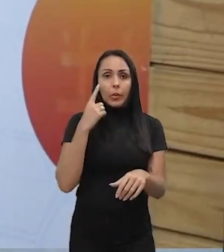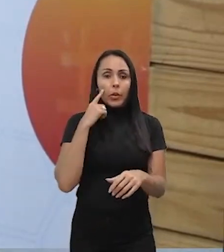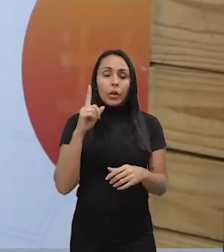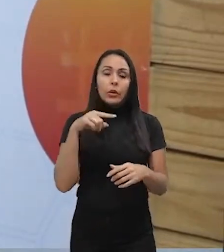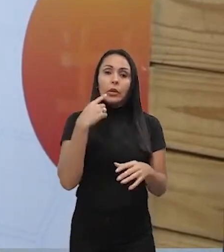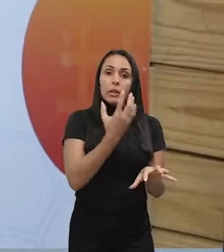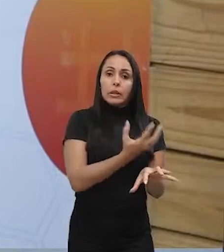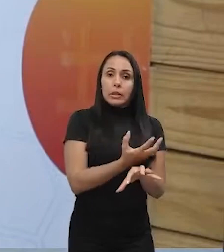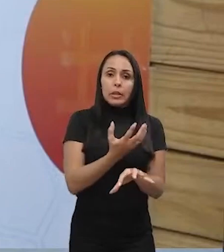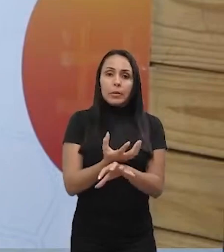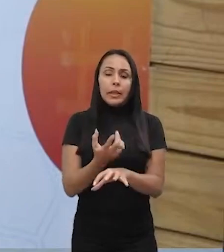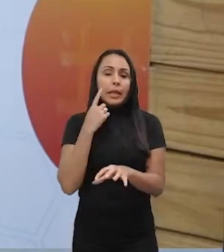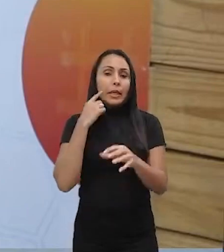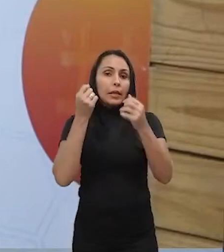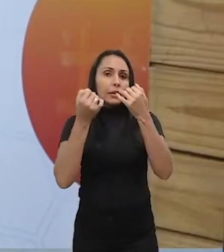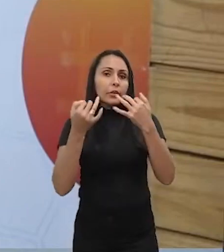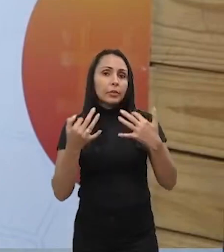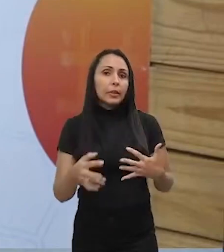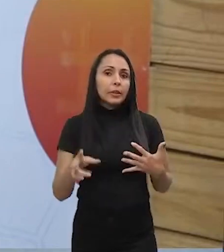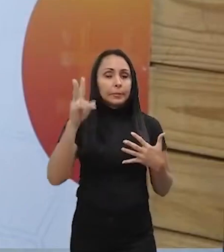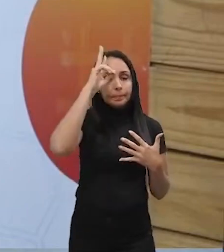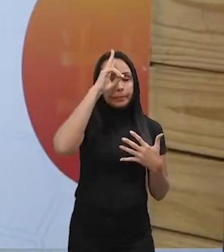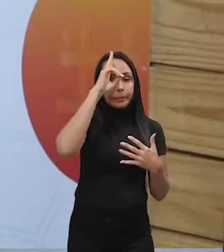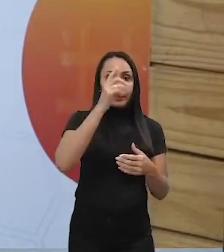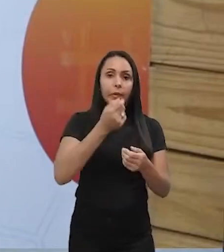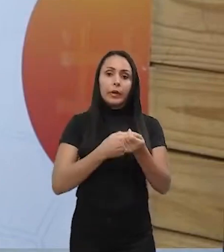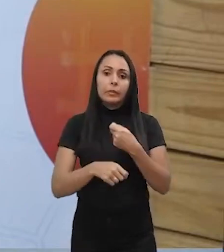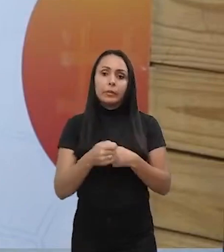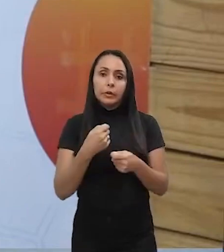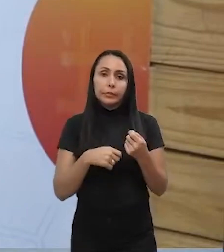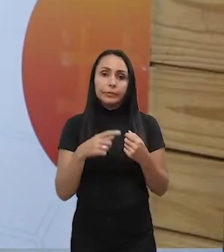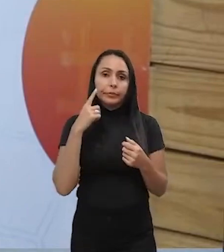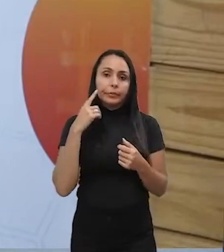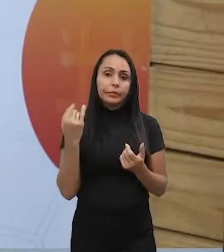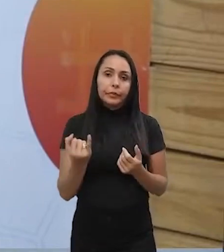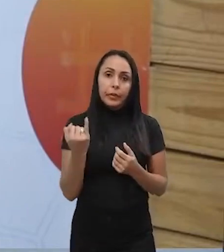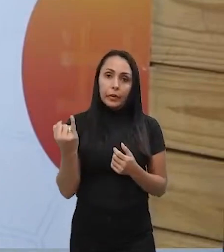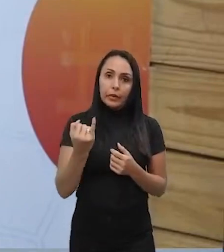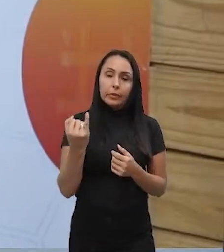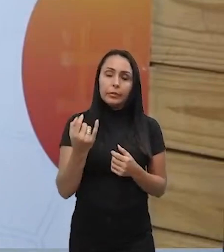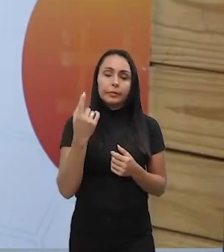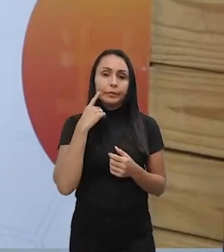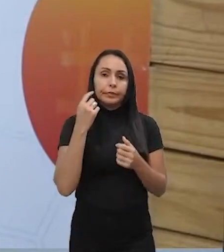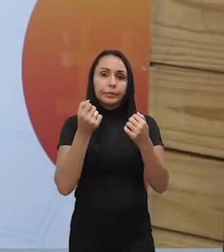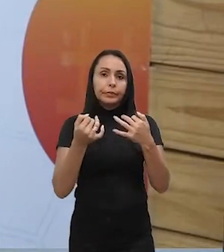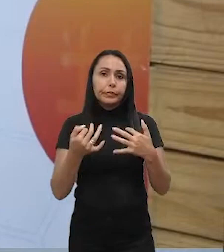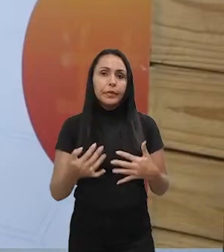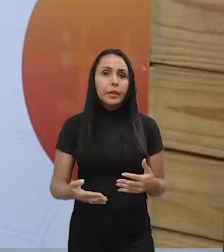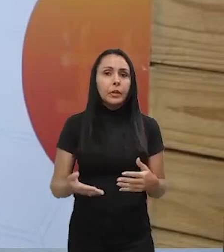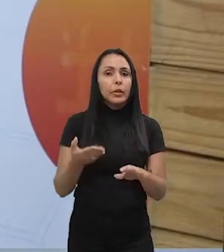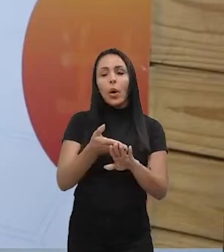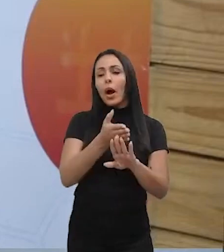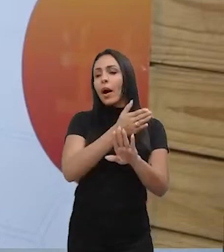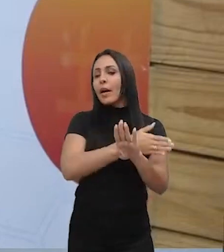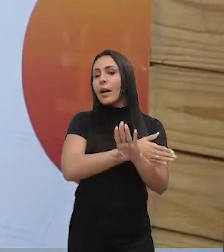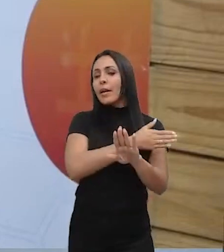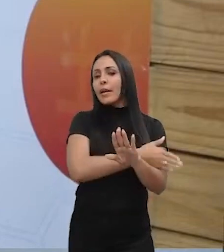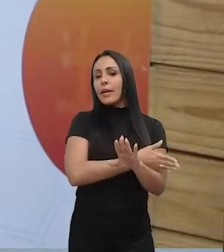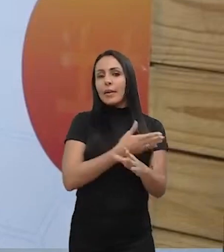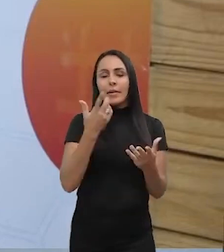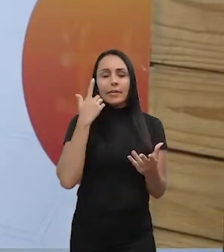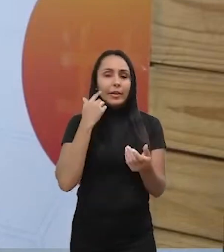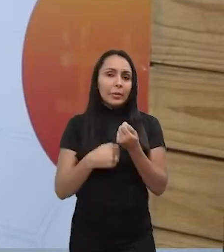disciplina, ela fala não apenas de história da administração, que é muito interessante. Ela vai falar sobre os antecedentes